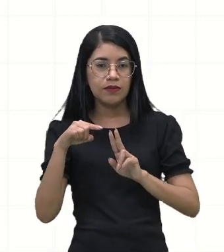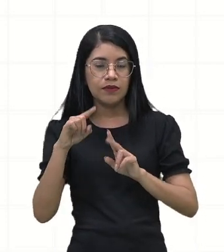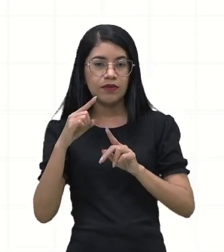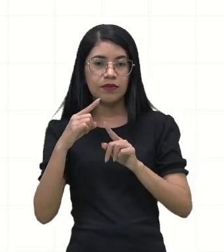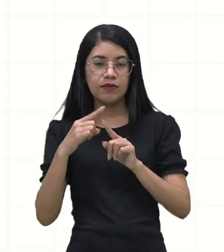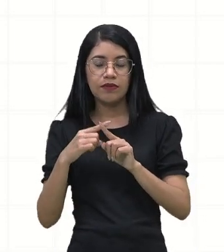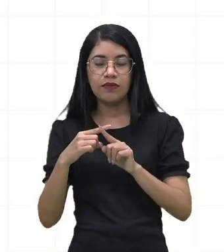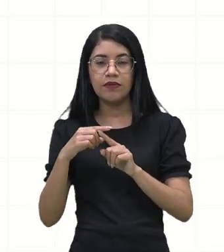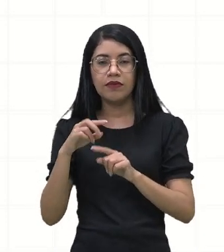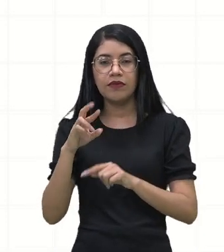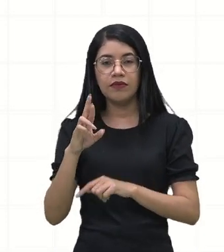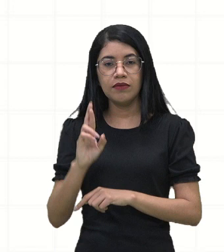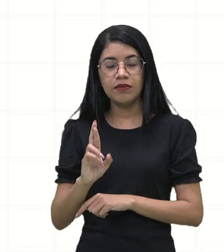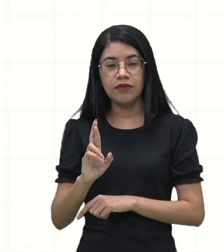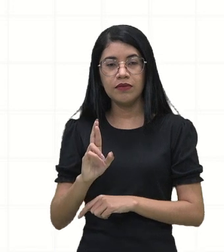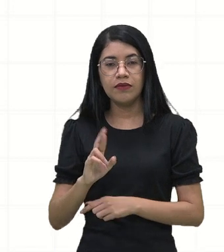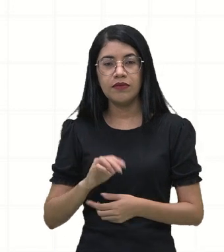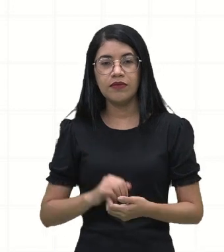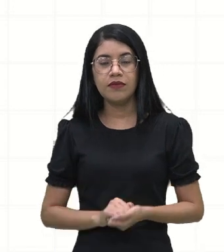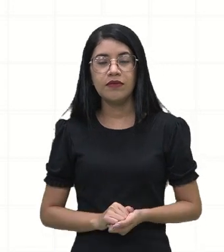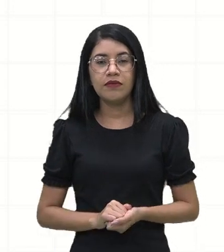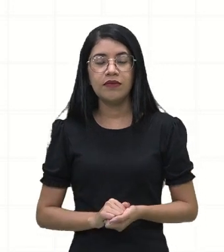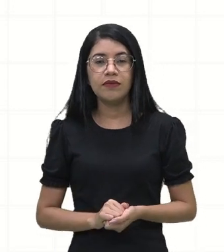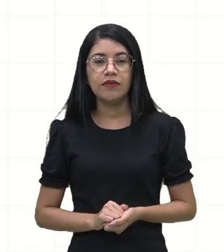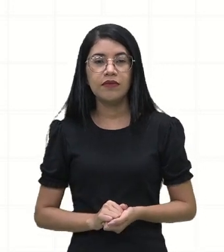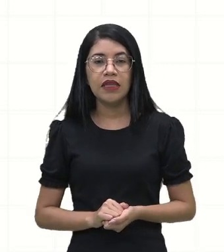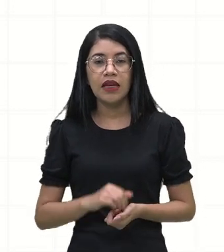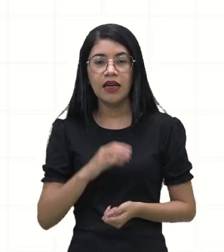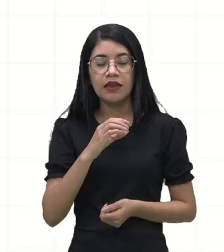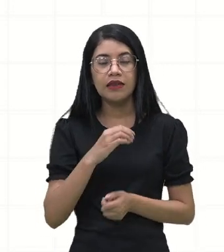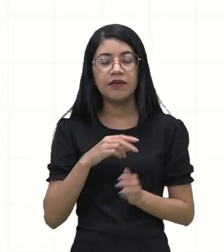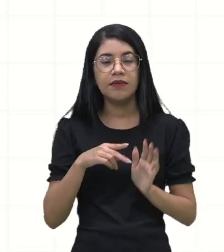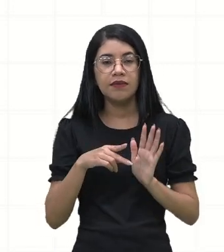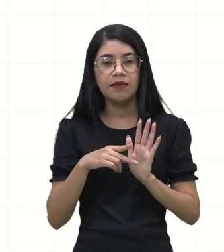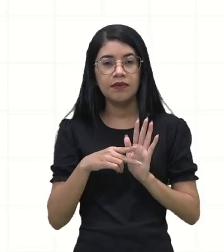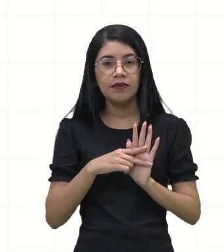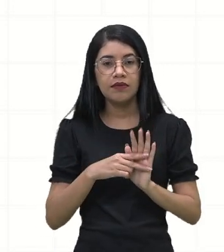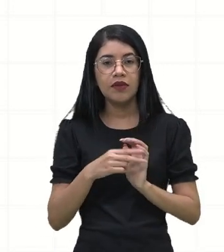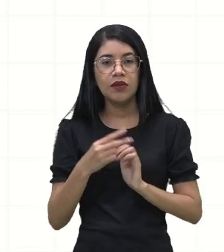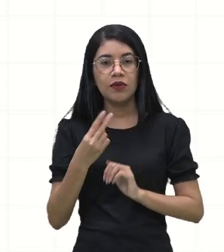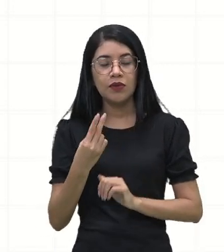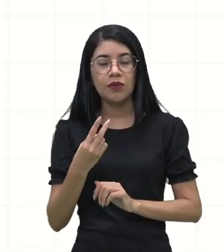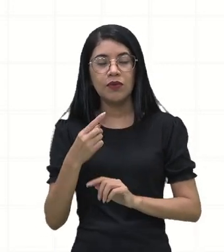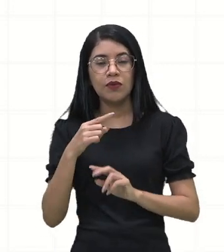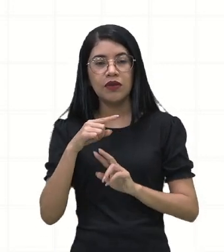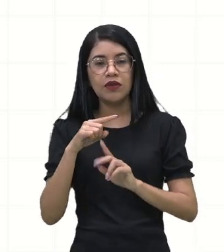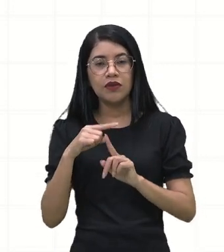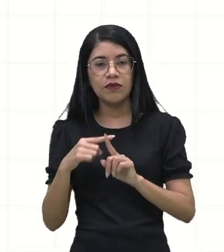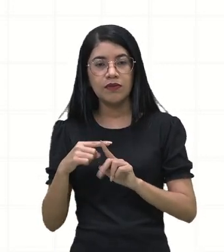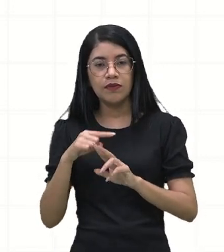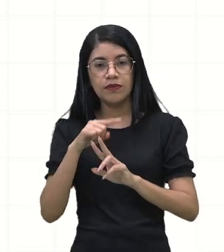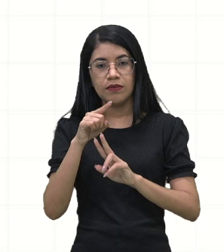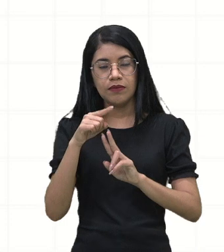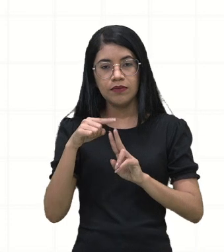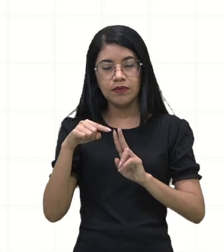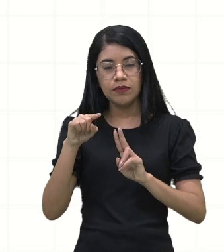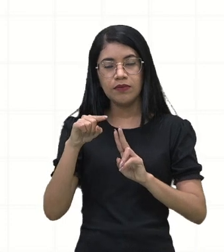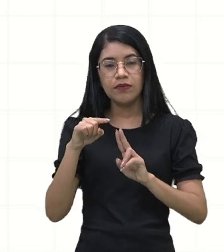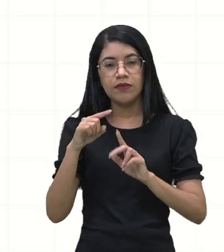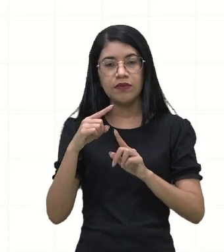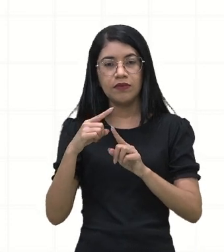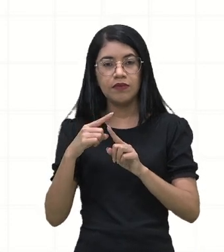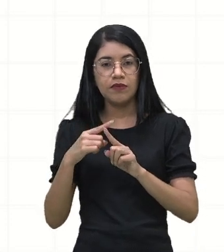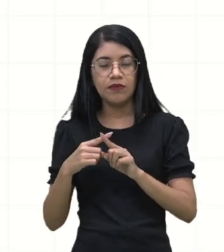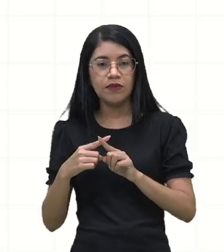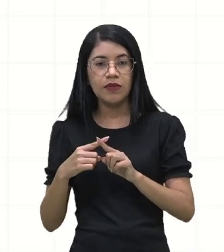O comprimento é igual a 2 vezes π vezes o raio, que agora é